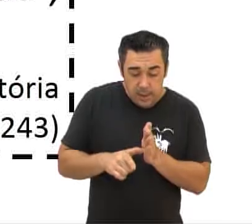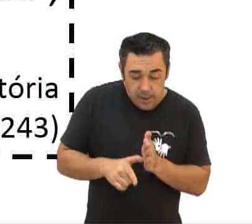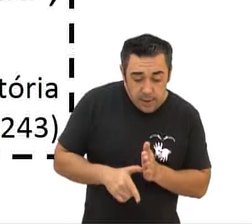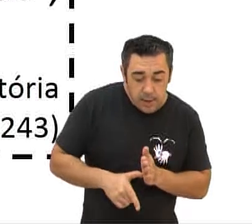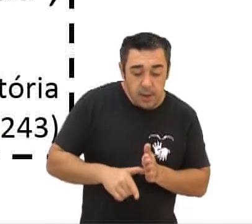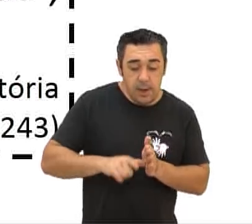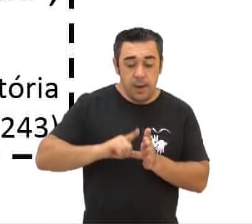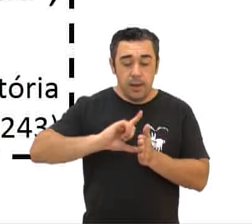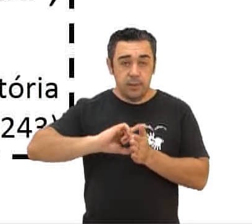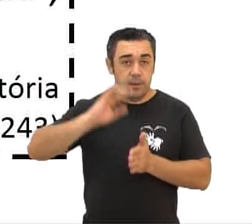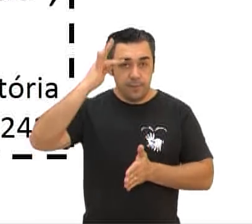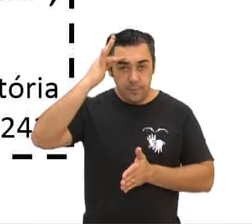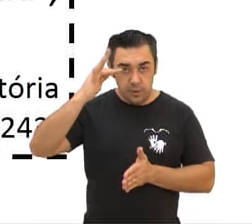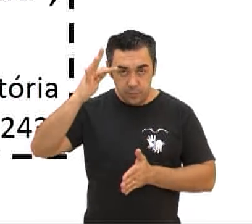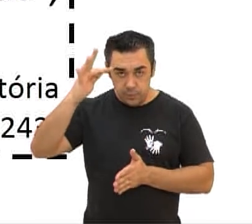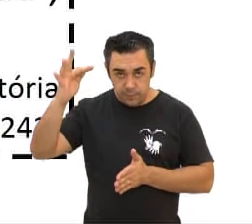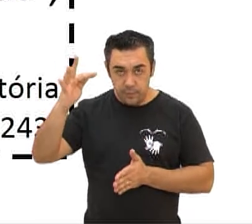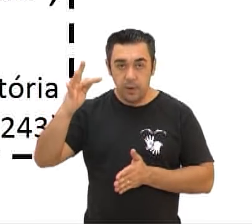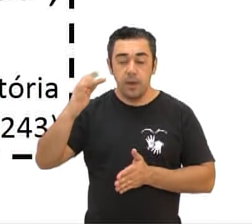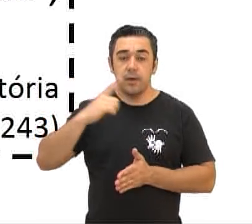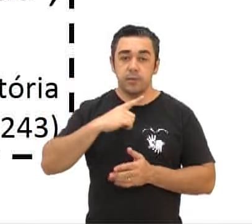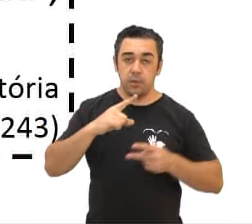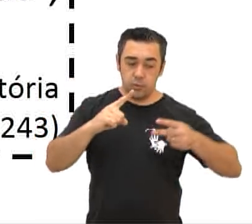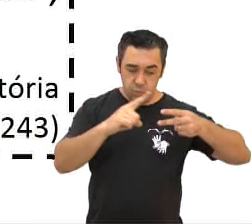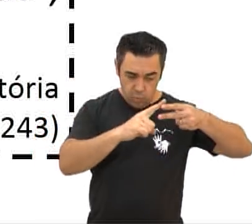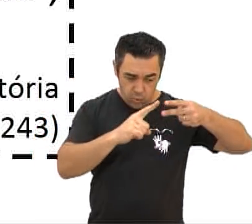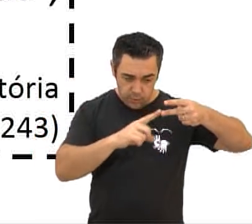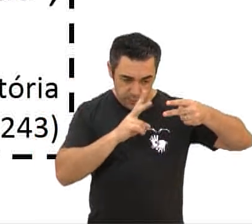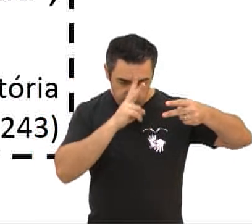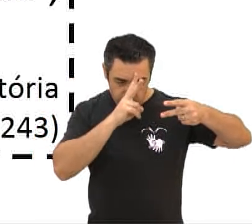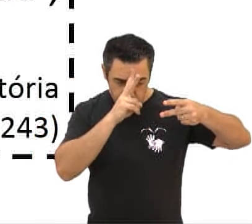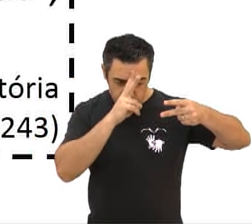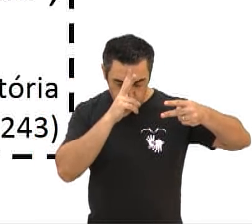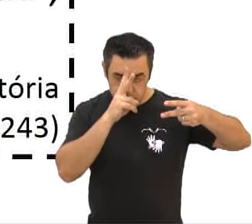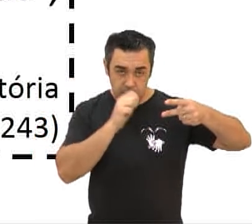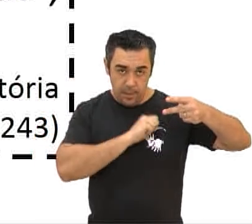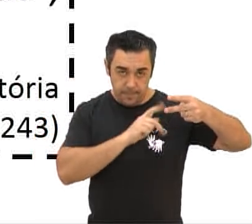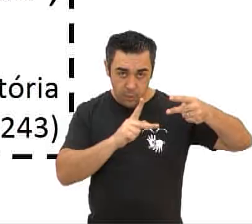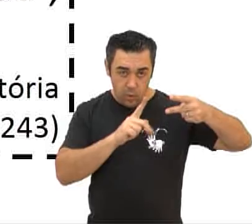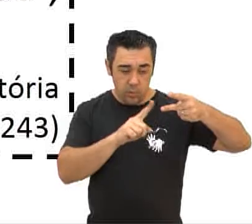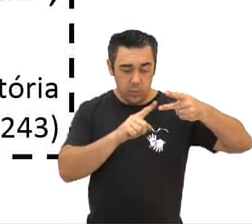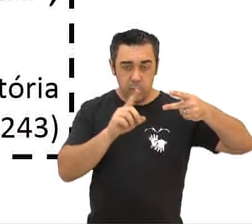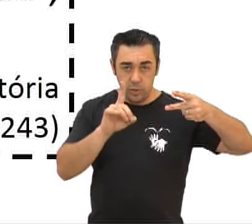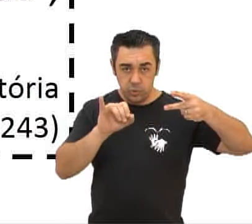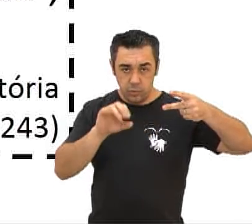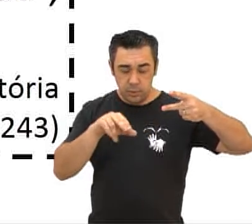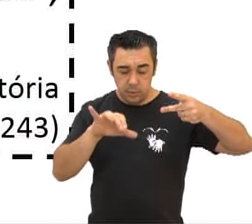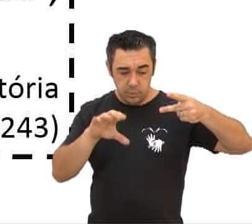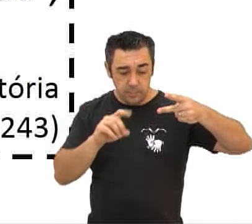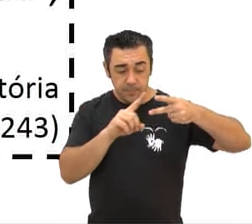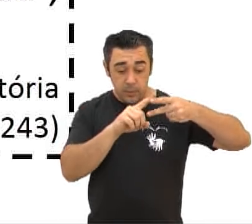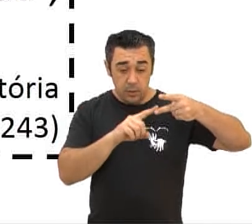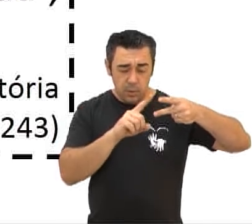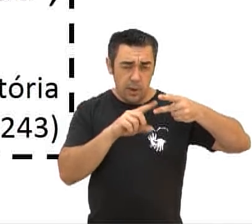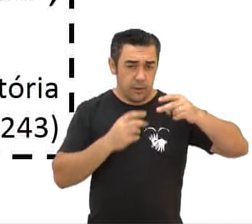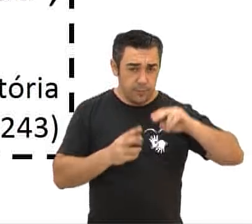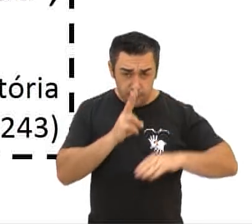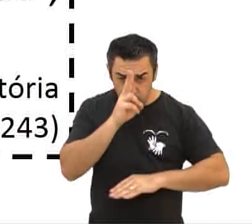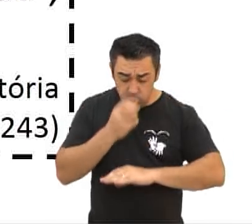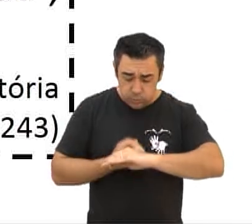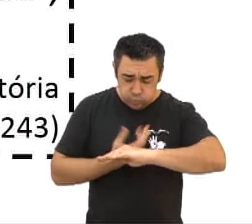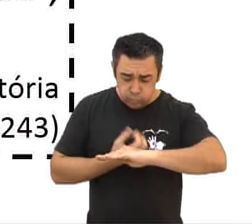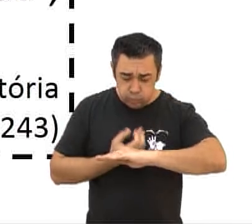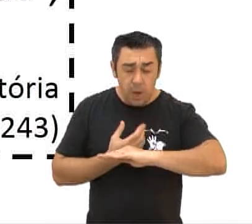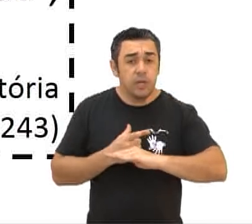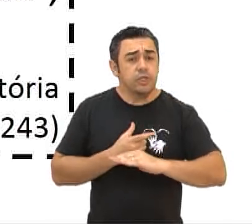filosofia, o espírito apolíneo e o espírito dionisíaco se contrabalançavam, completando-se mutuamente. Os